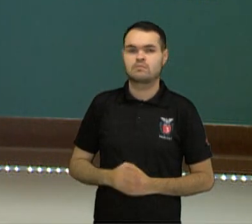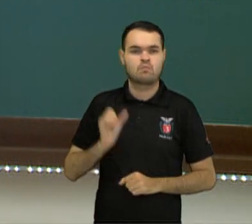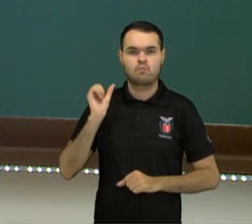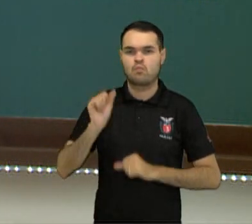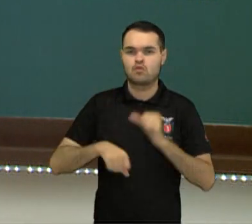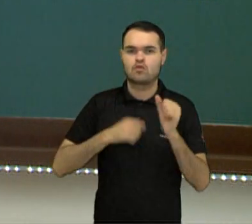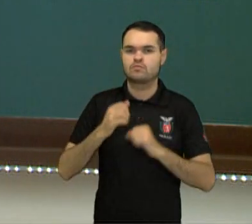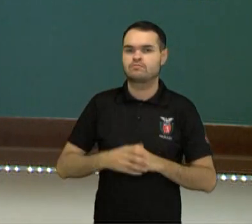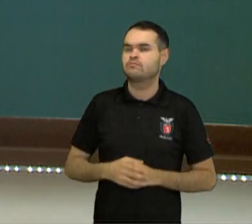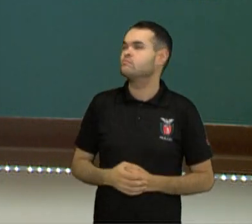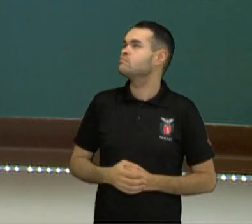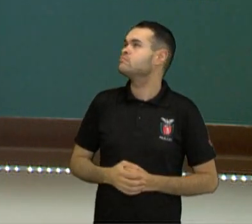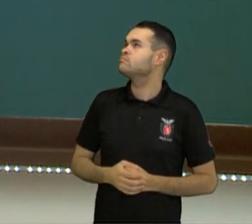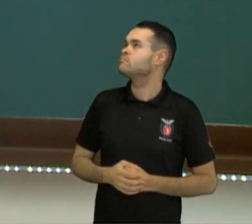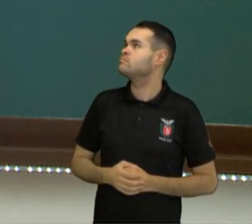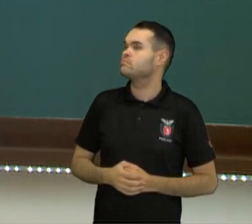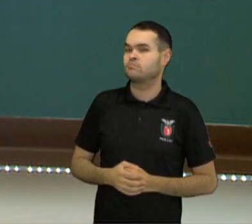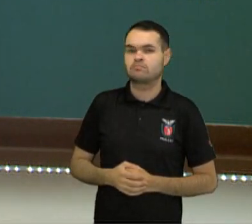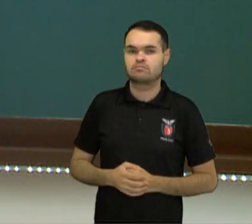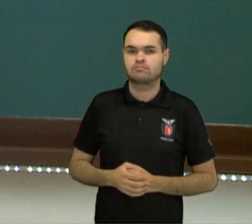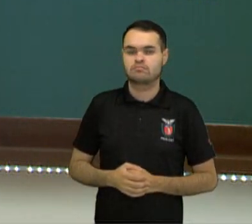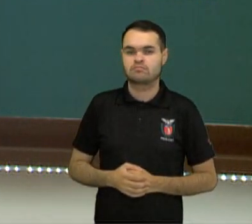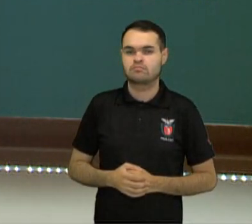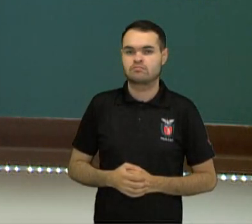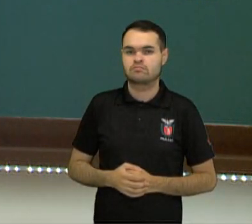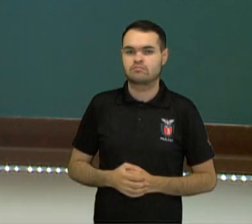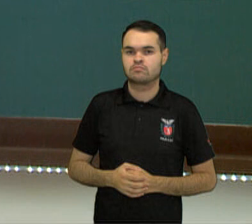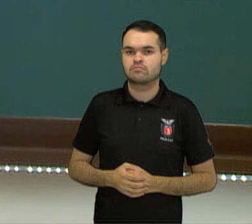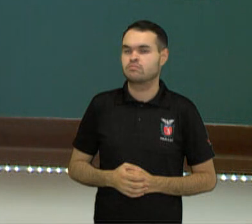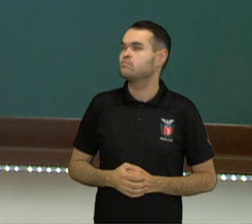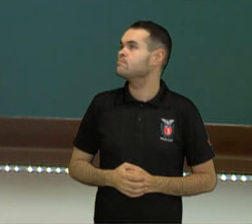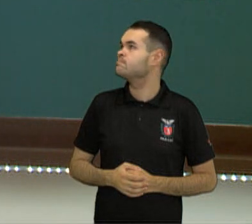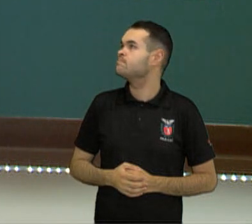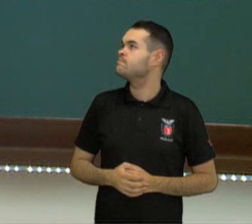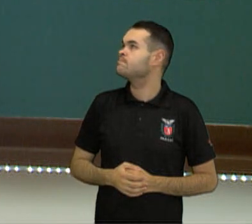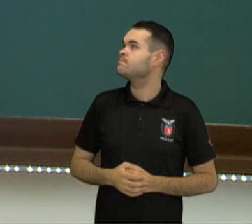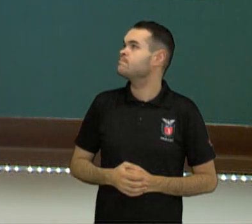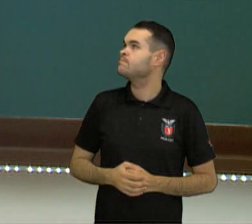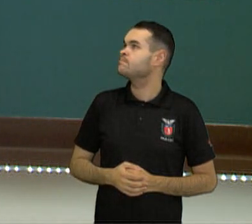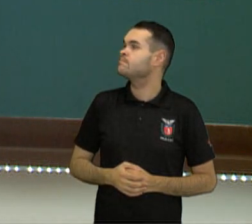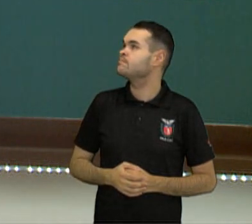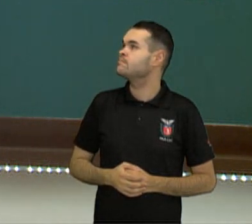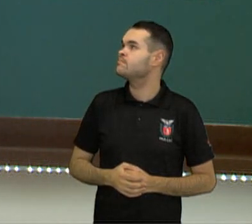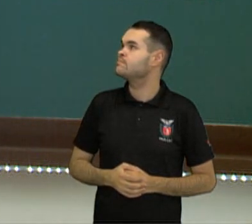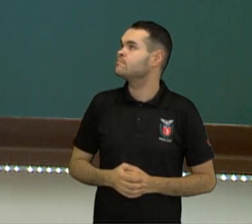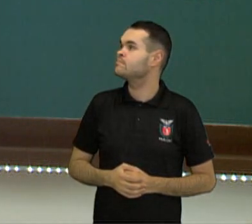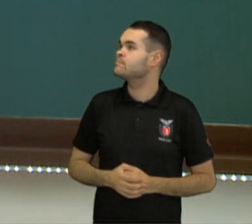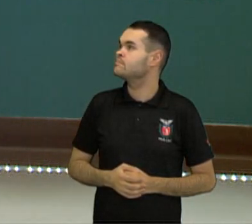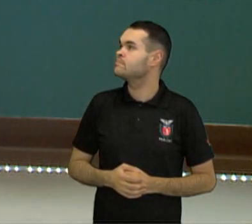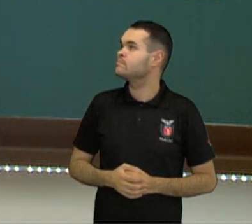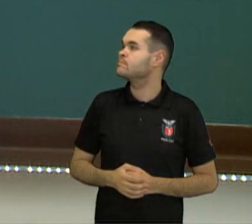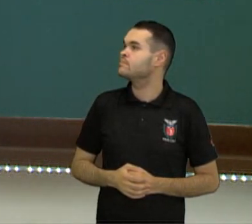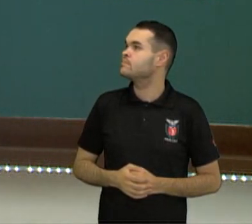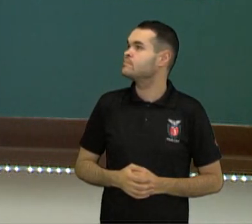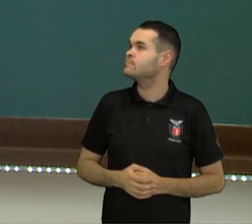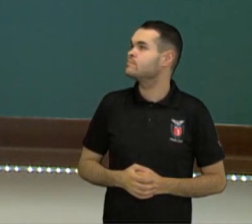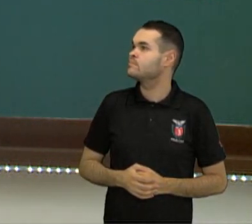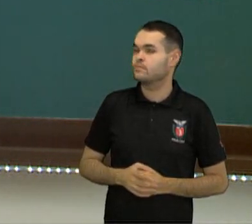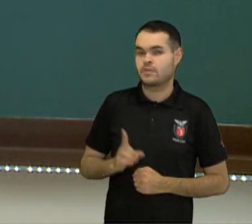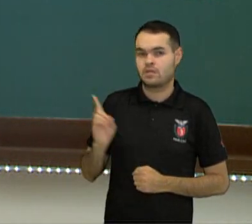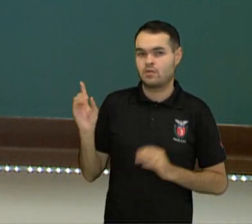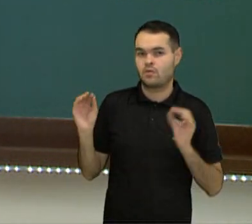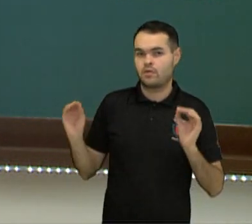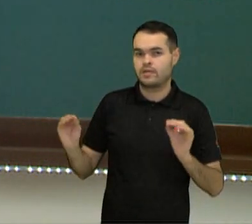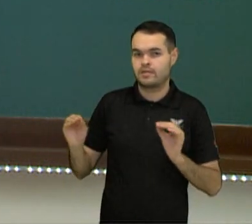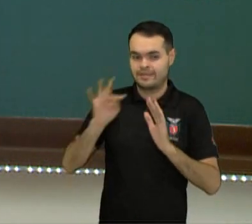completamente. Get, got, não. See, saw, take, took, drive, drove, have, had. Aqui eu coloquei um que não